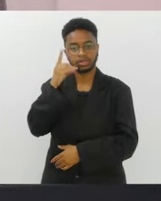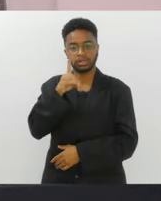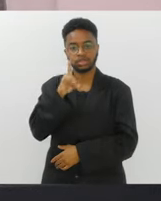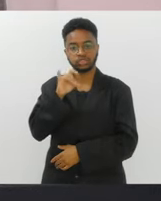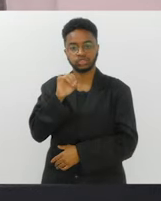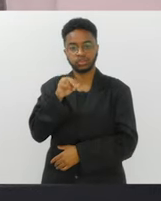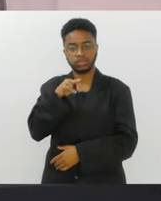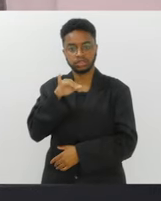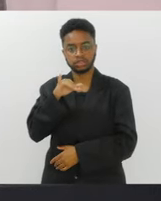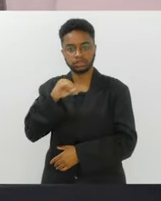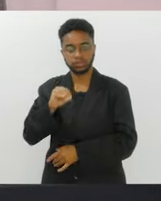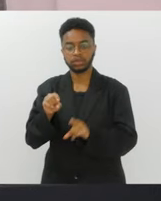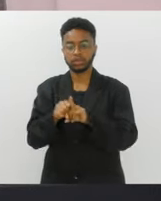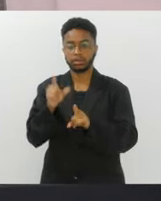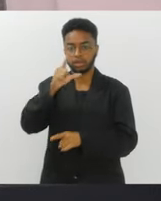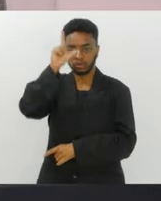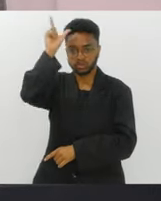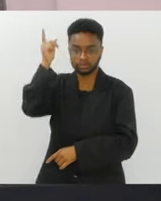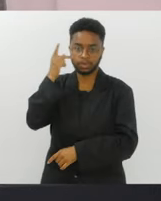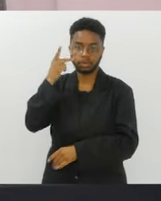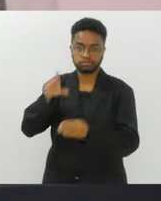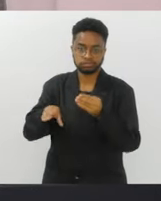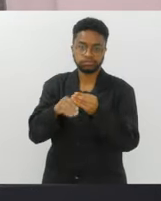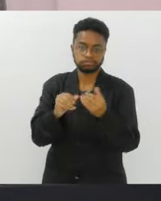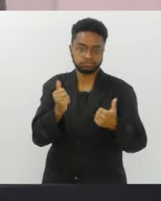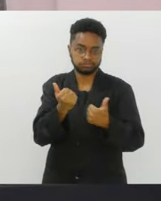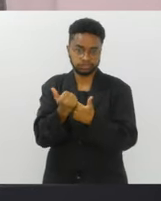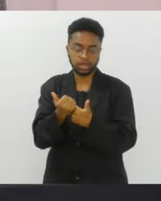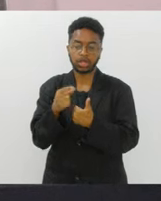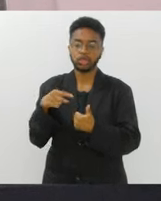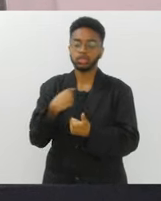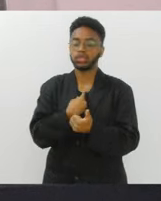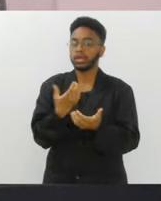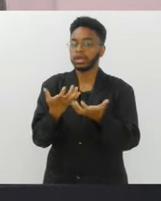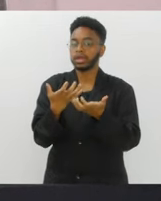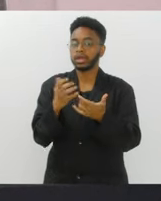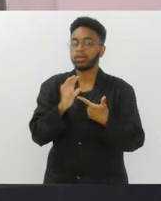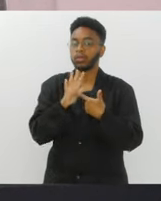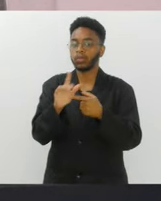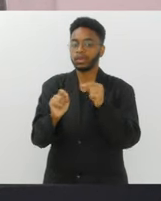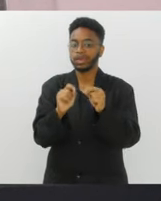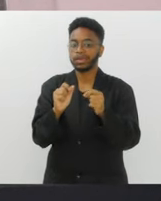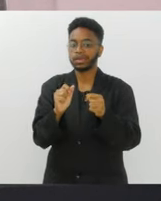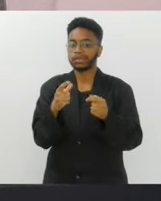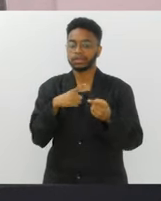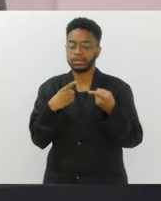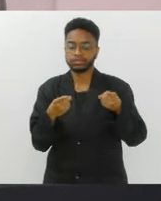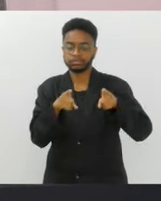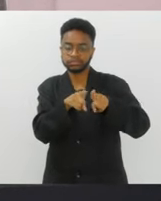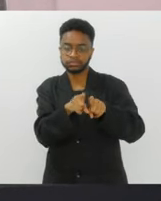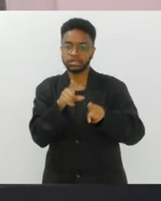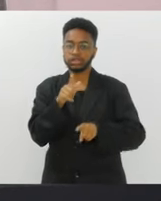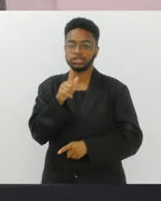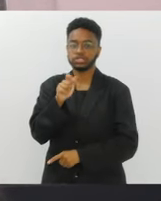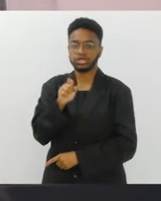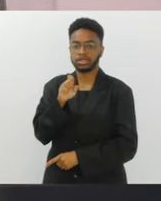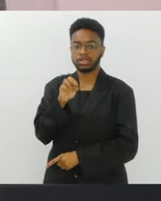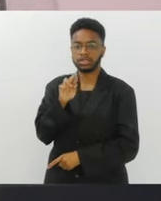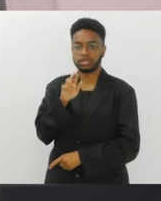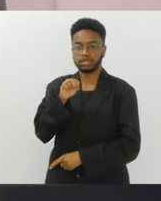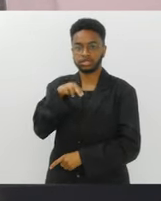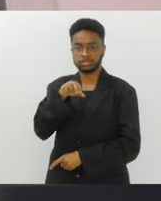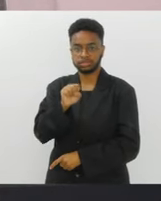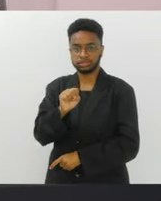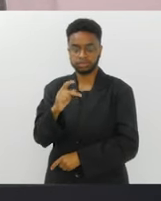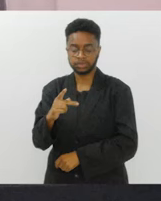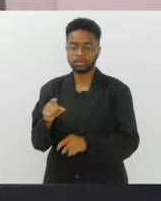Paulo reforçam as minhas palavras, é que a gente quer se colocar como um braço aliado, tanto da AGTRANSP, quanto do Governo